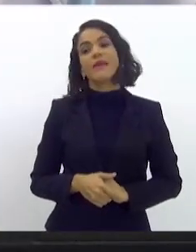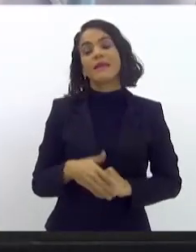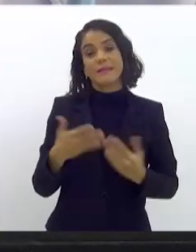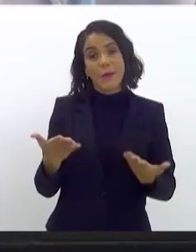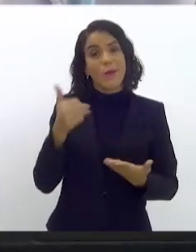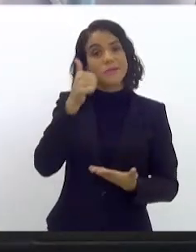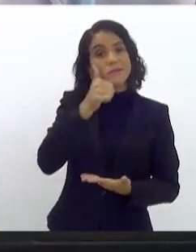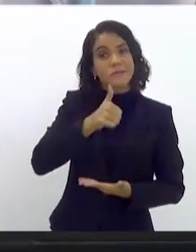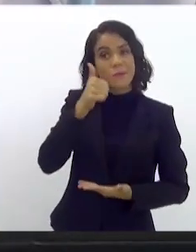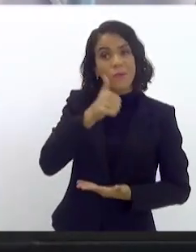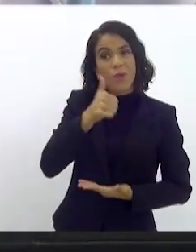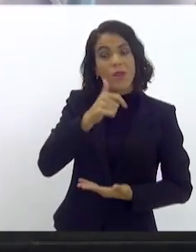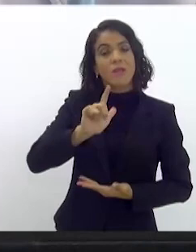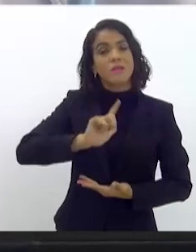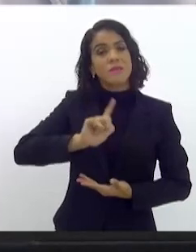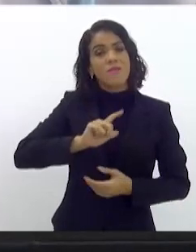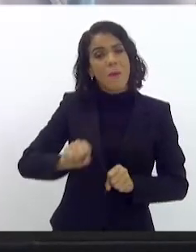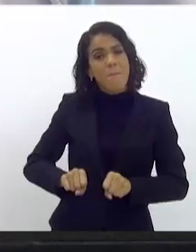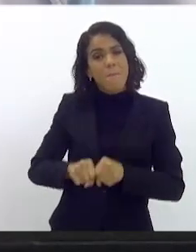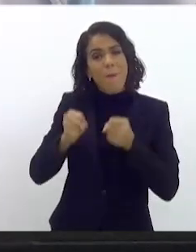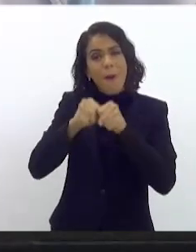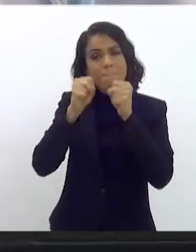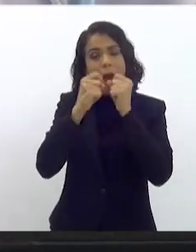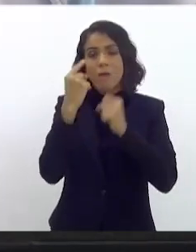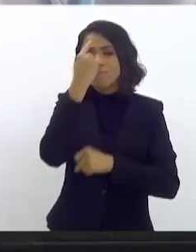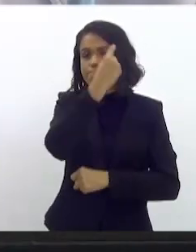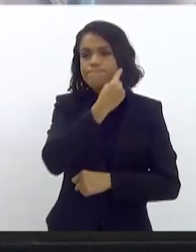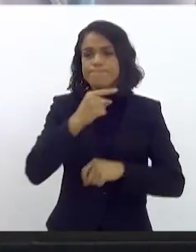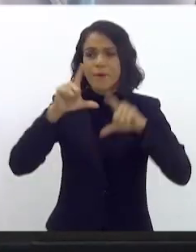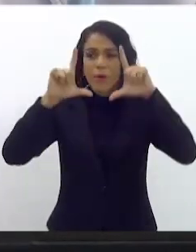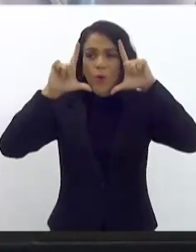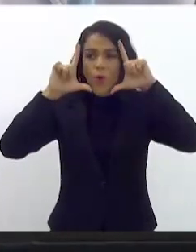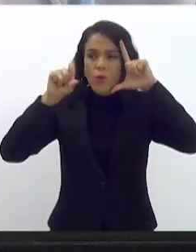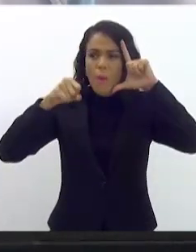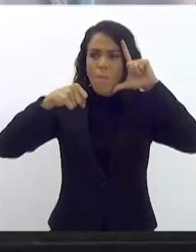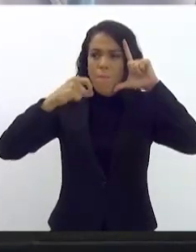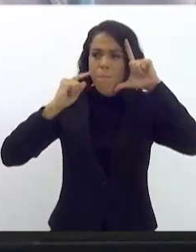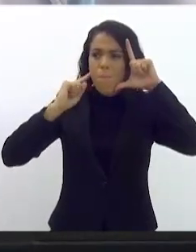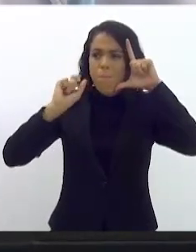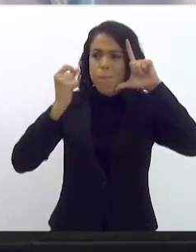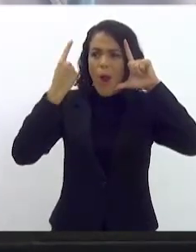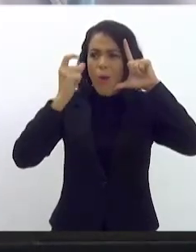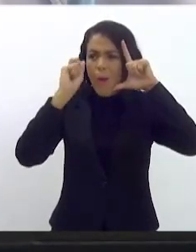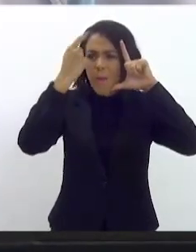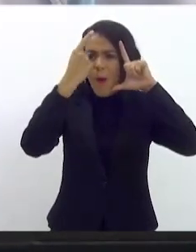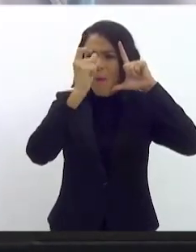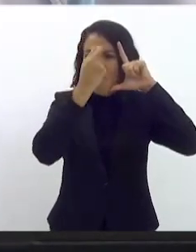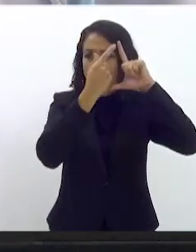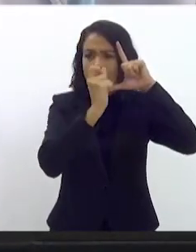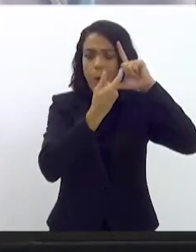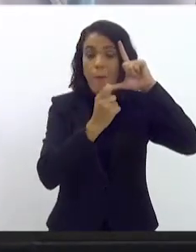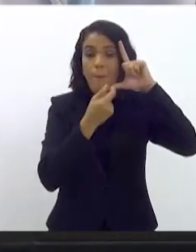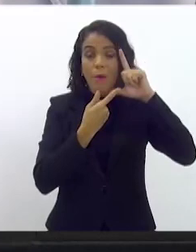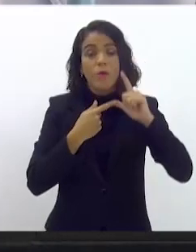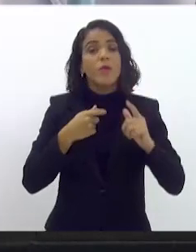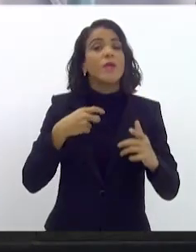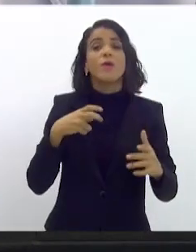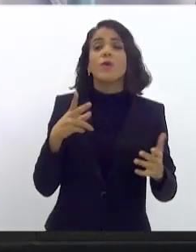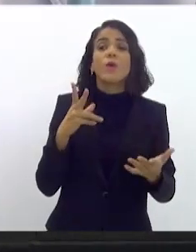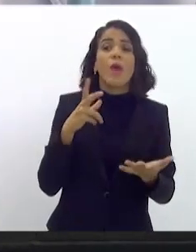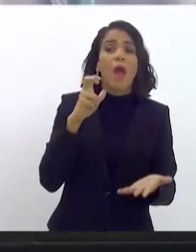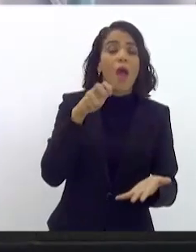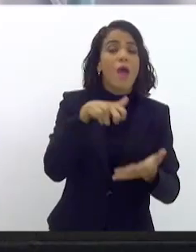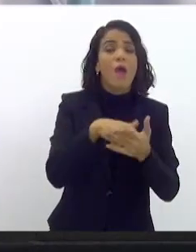essa mulher, ela teve fraturas no rosto, a deputada Tia Ju vai lembrar bem disso, e a autuação do autor foi por tentativa